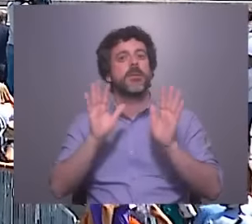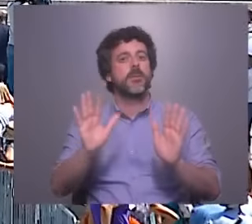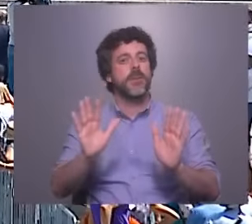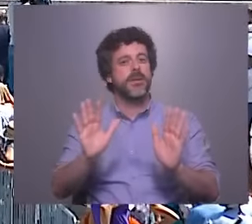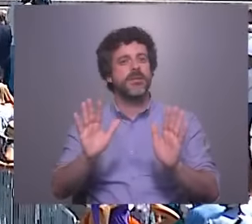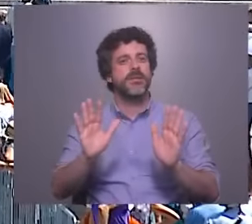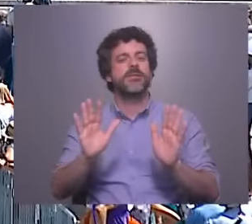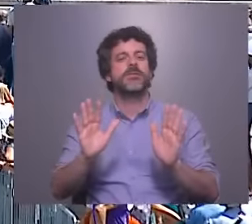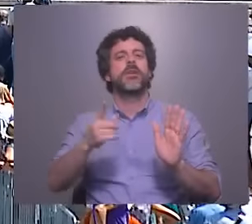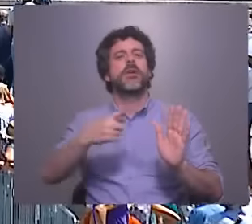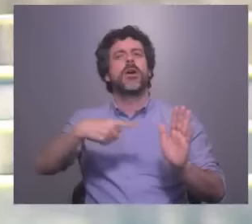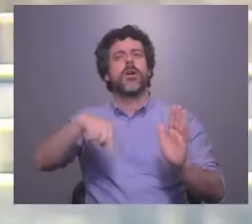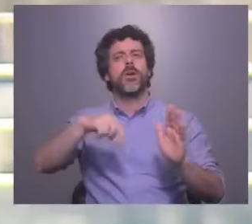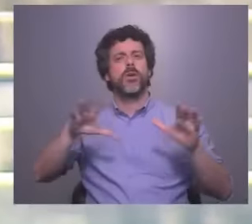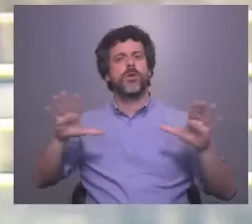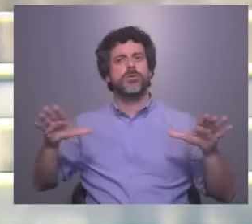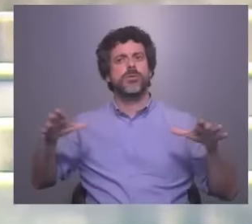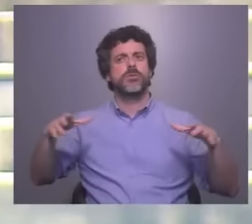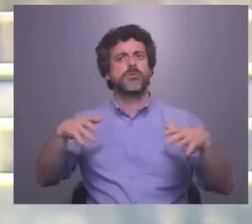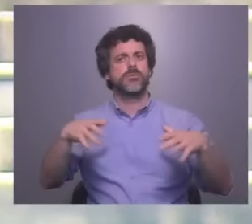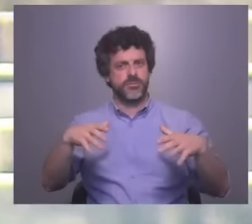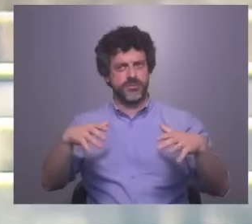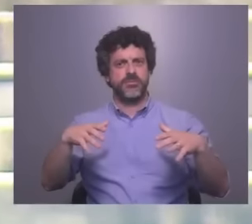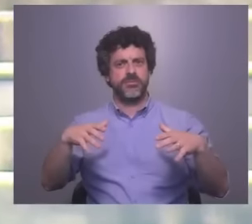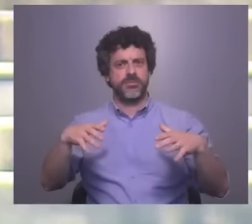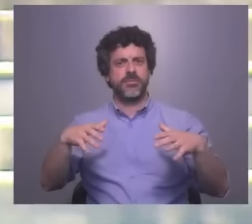Irmãos e irmãs, sabemos bem